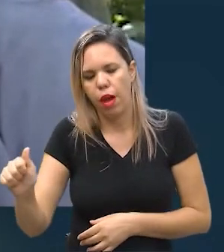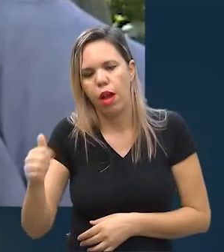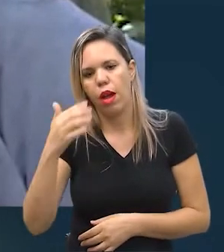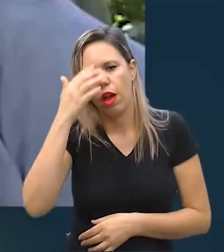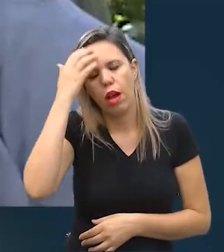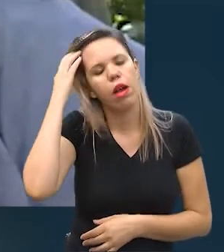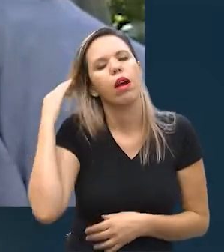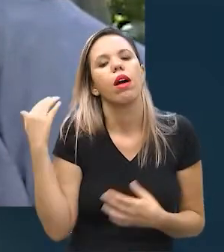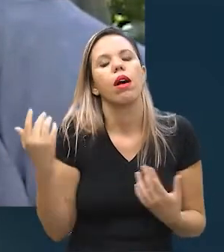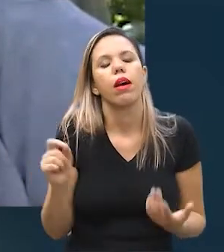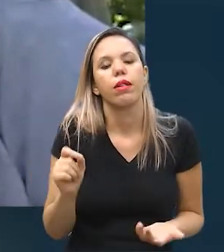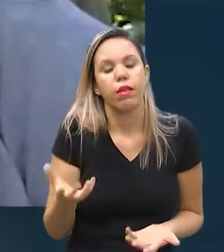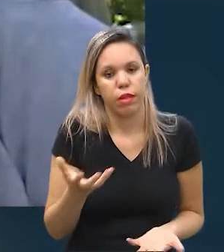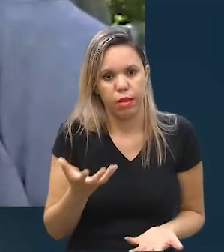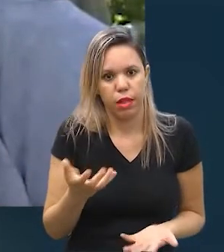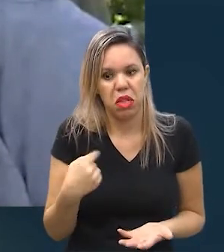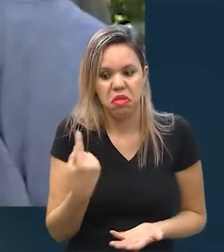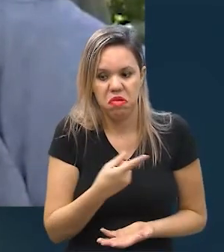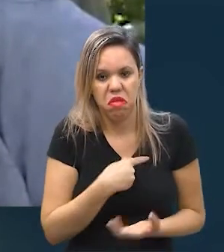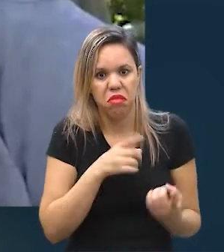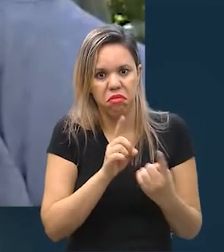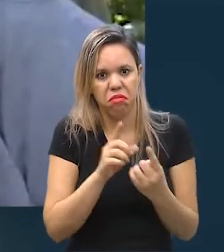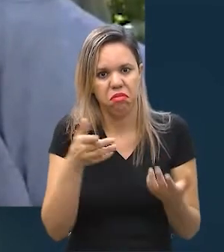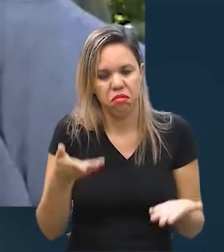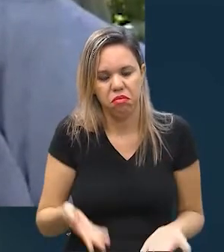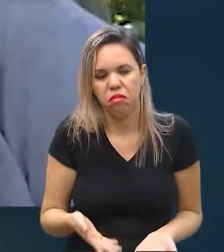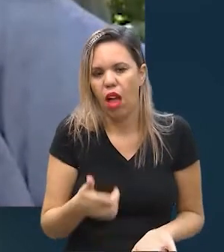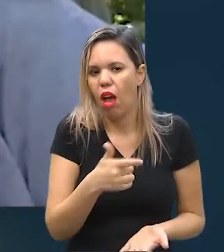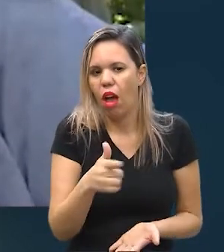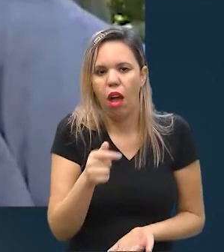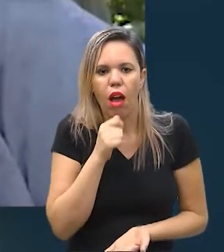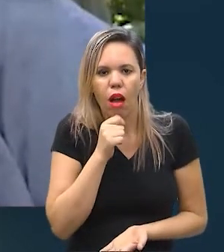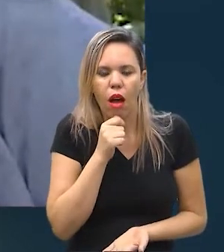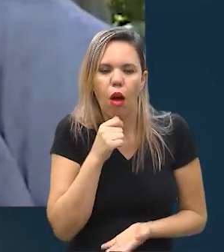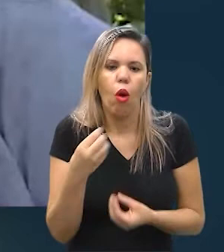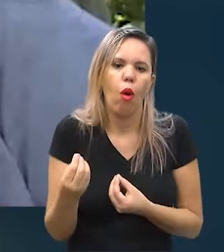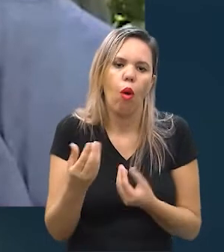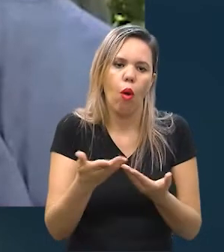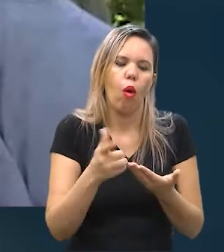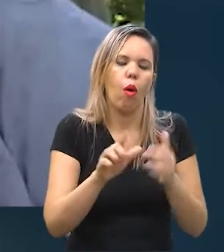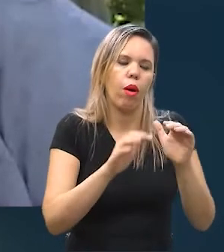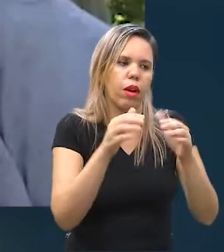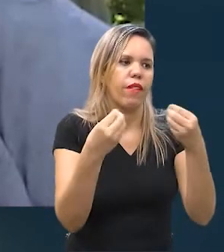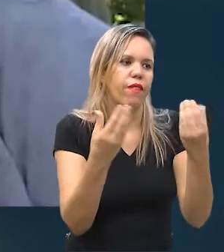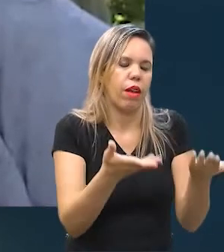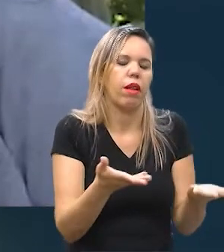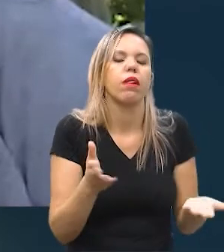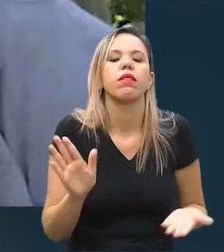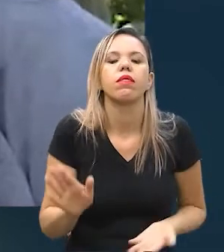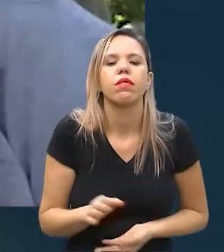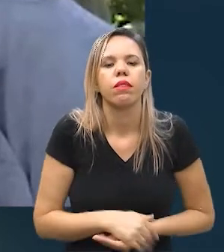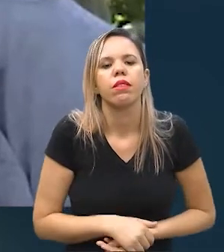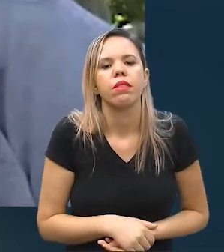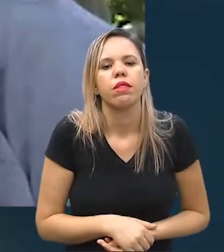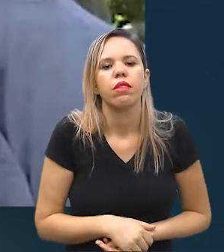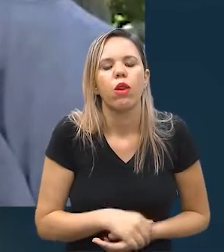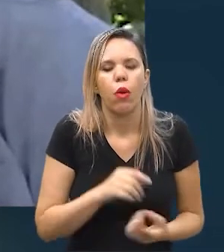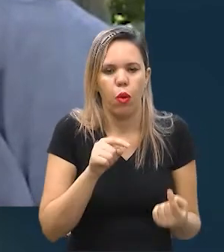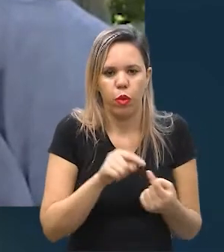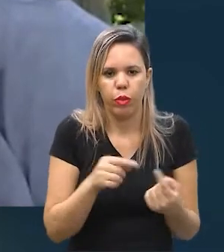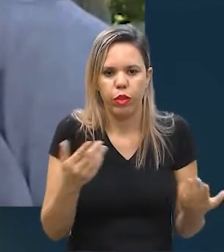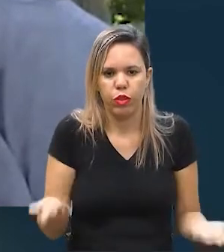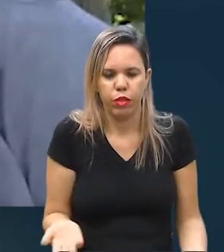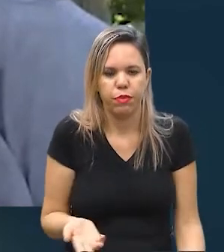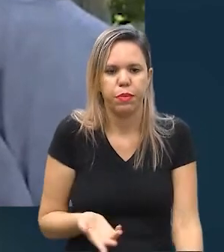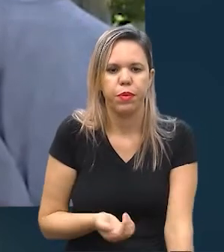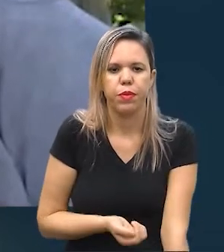perto, que querem o nosso atendimento, mas a gente não tem ainda condição de logística. Então, o nosso objetivo